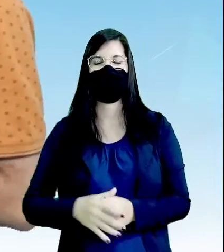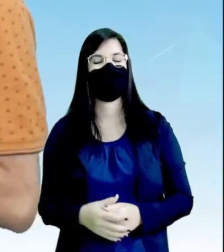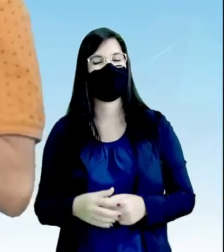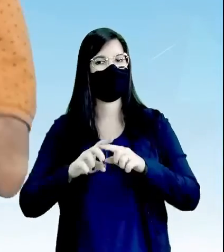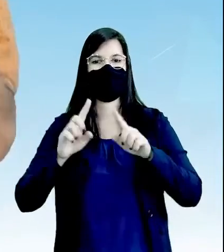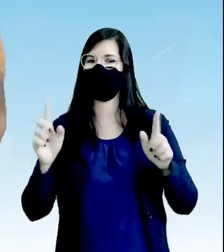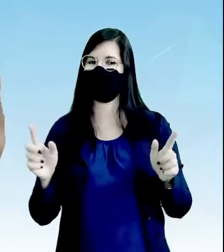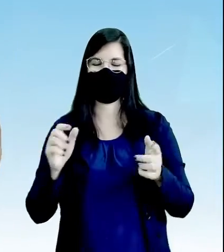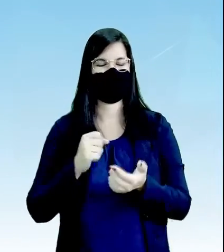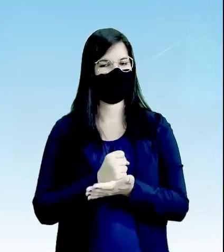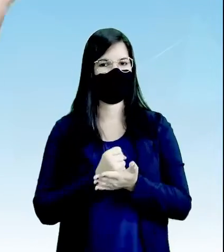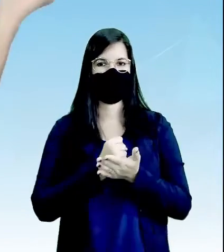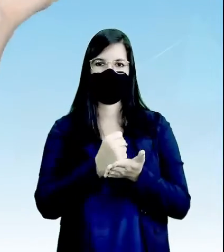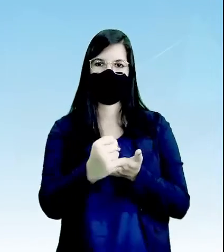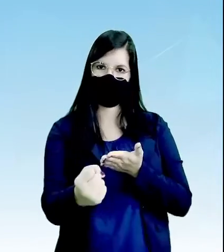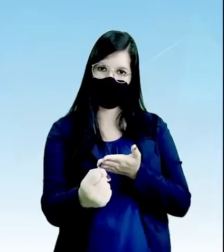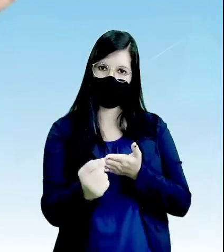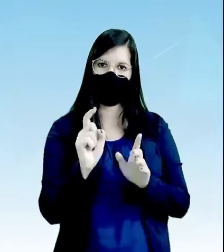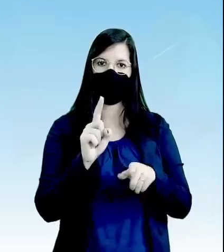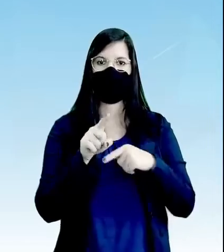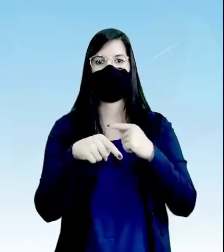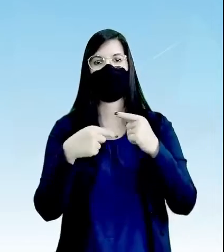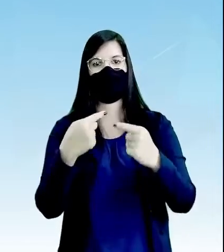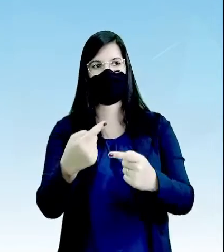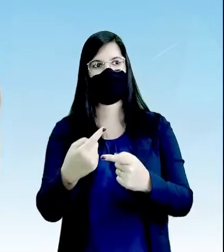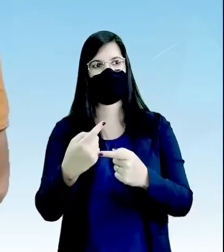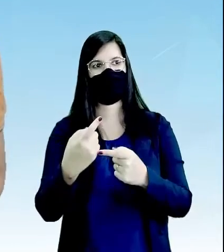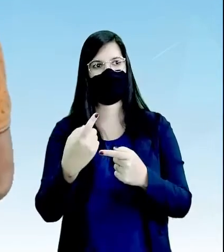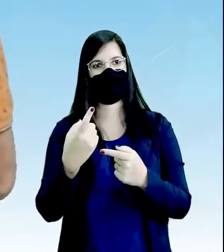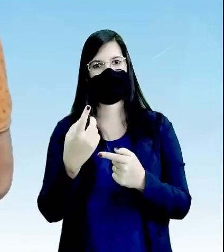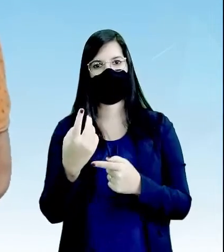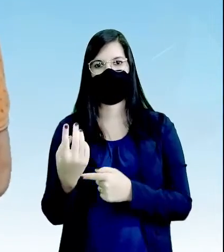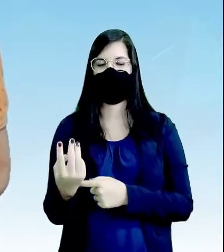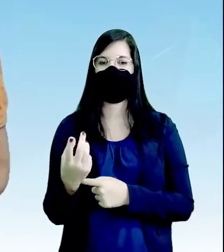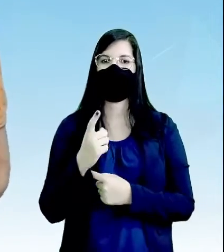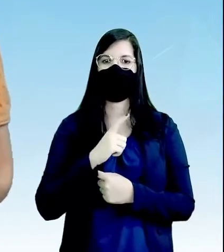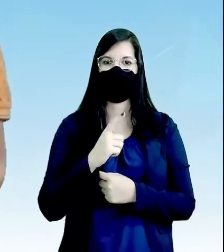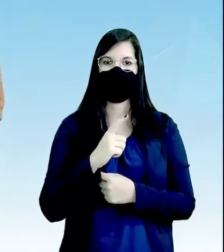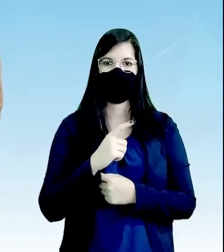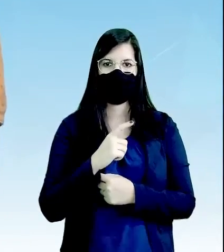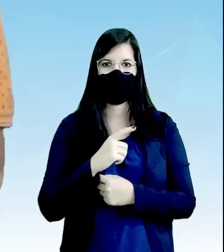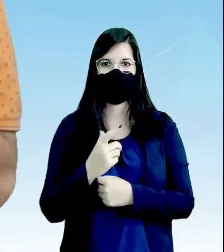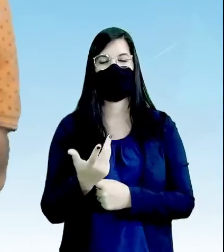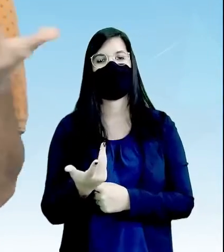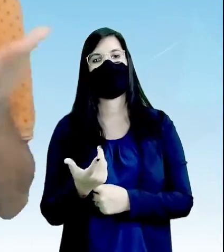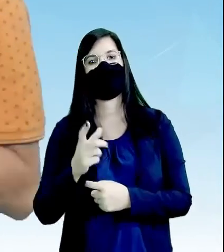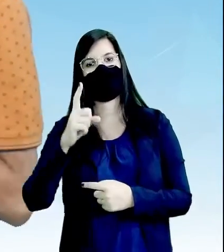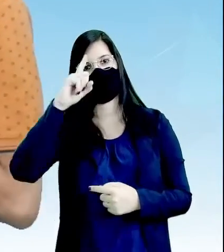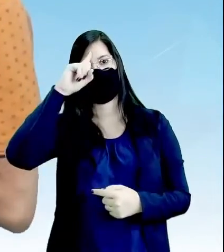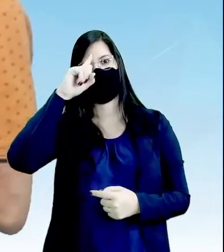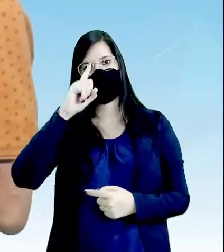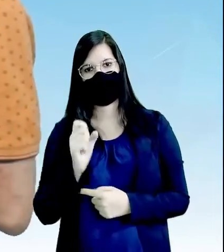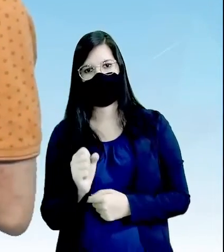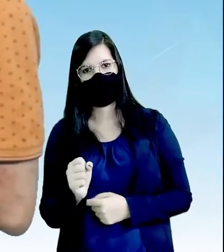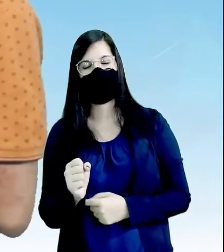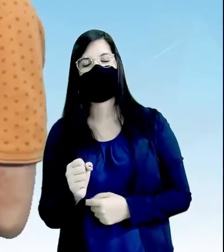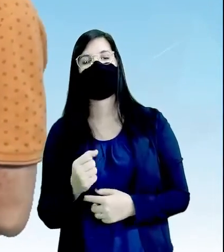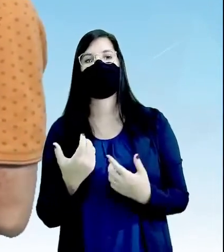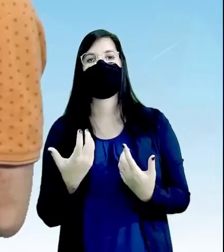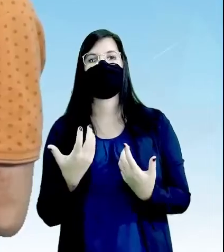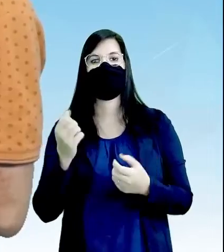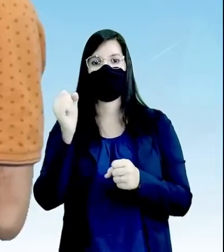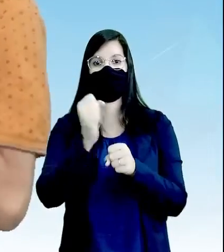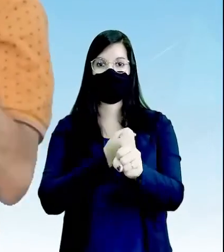solução. Então, depois lá, no dia quando os três algozes decidiram se recusar e não